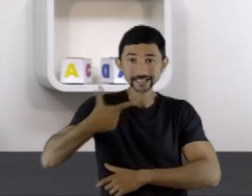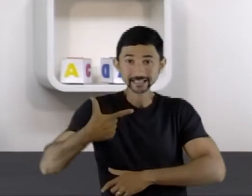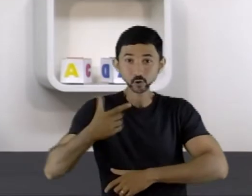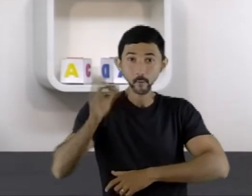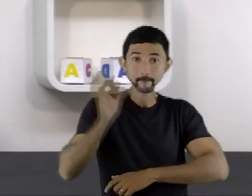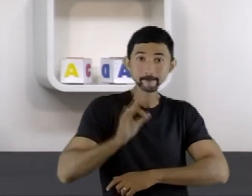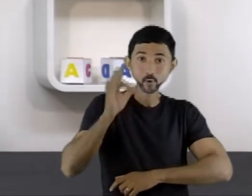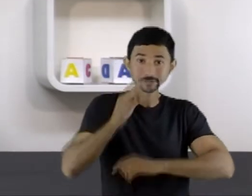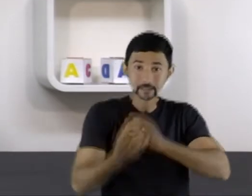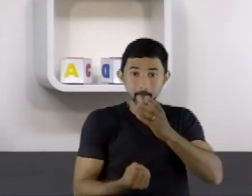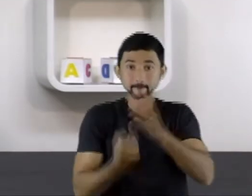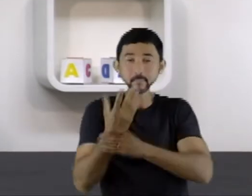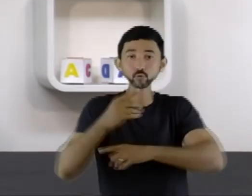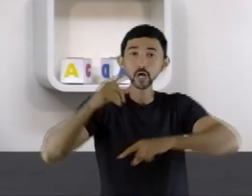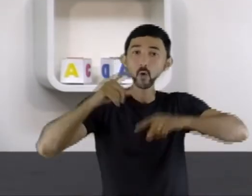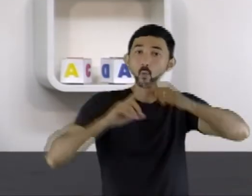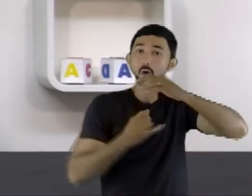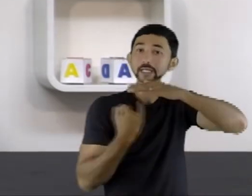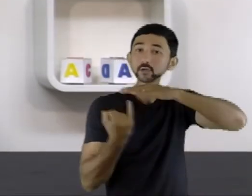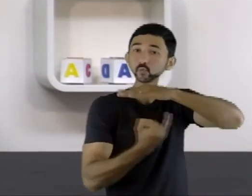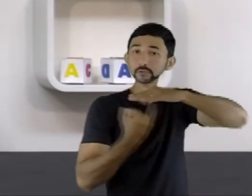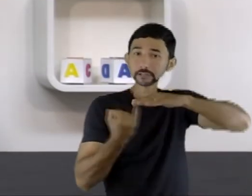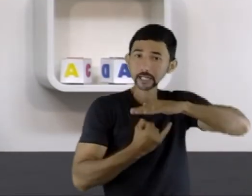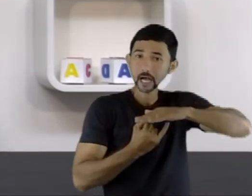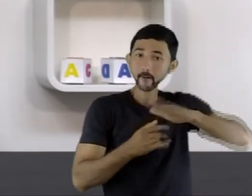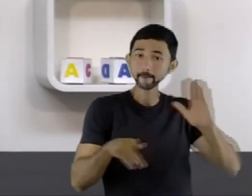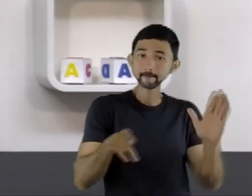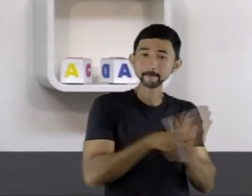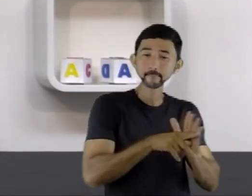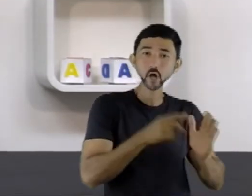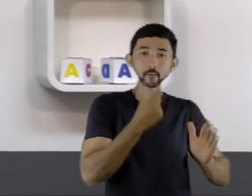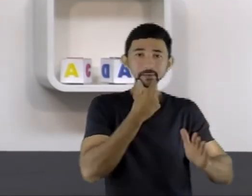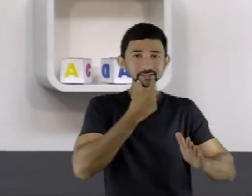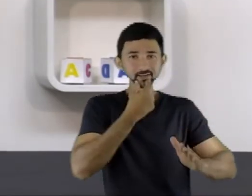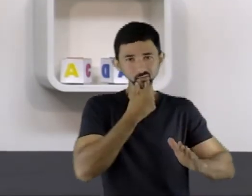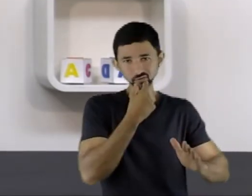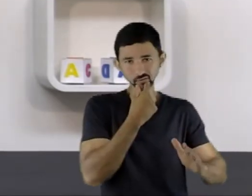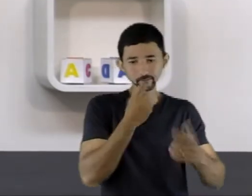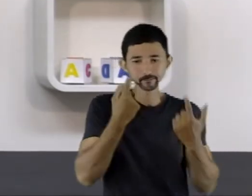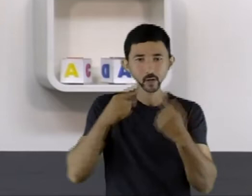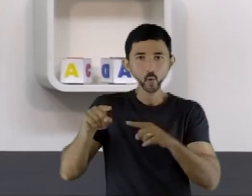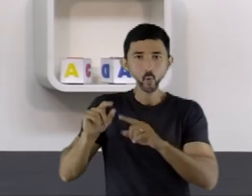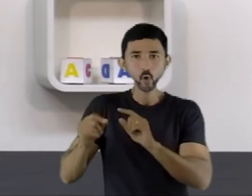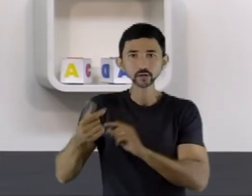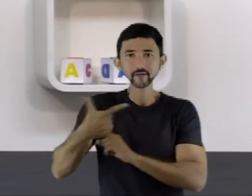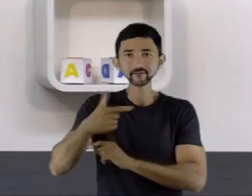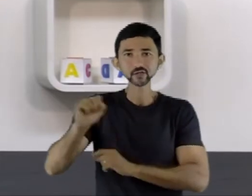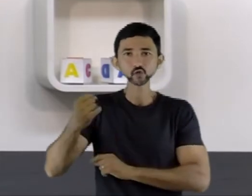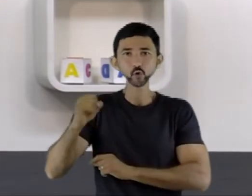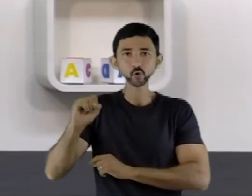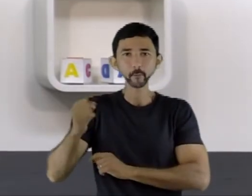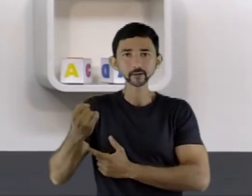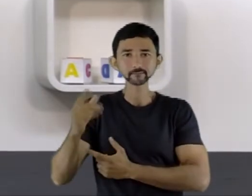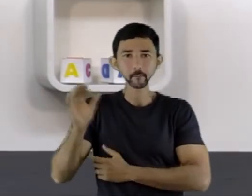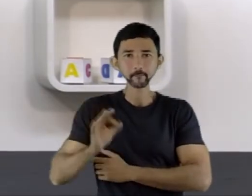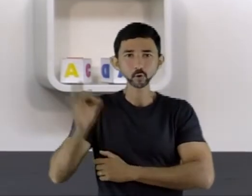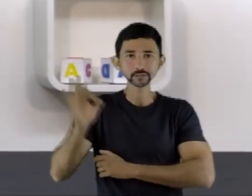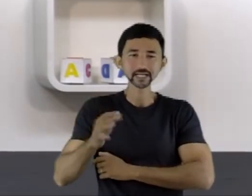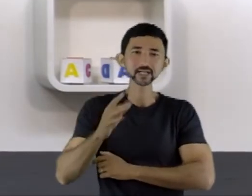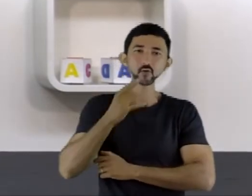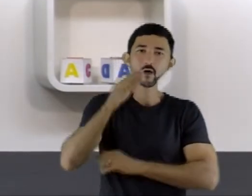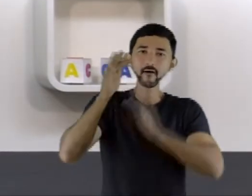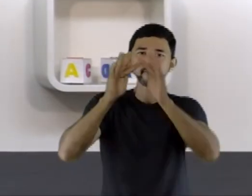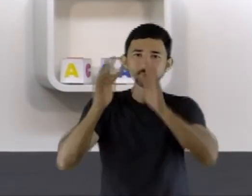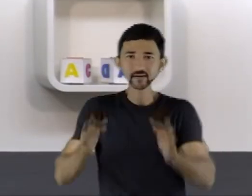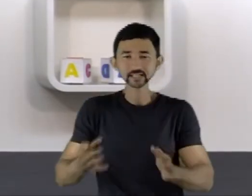42% da produção industrial era dos Estados Unidos, contra só 28% da França,